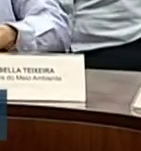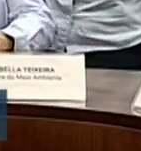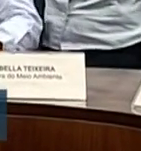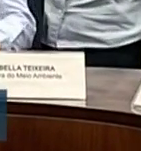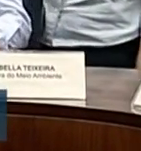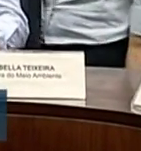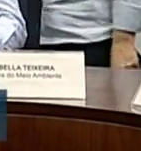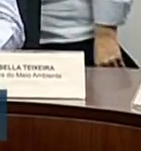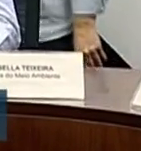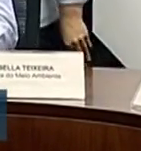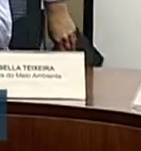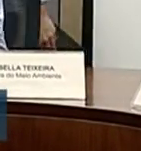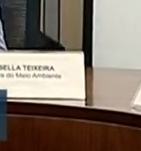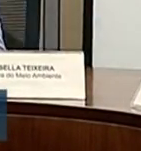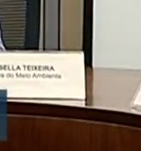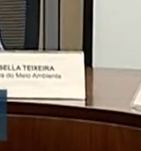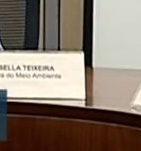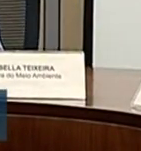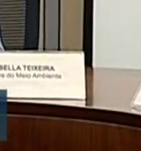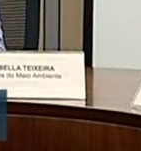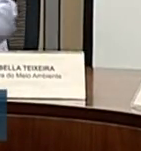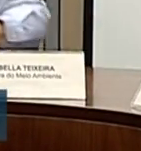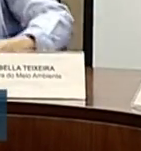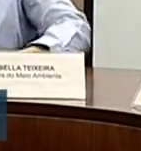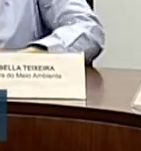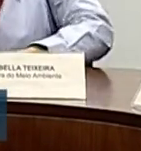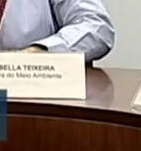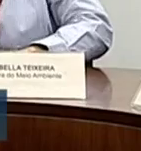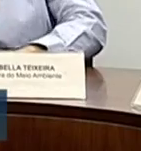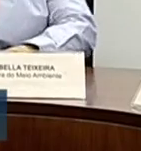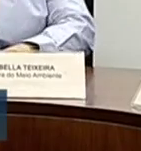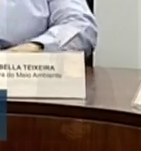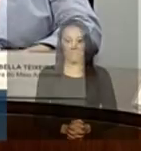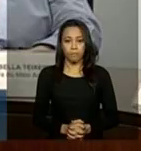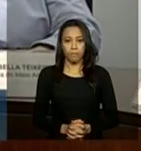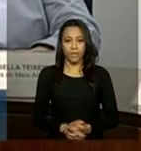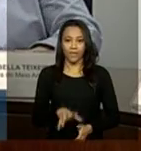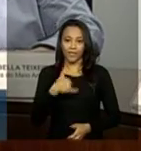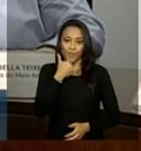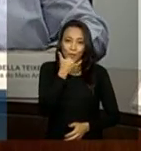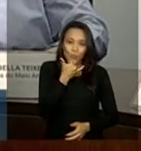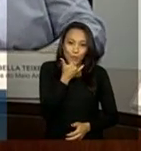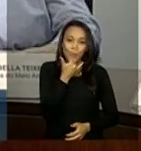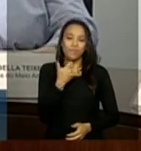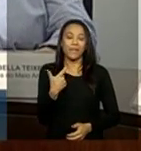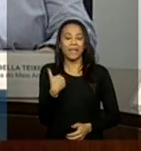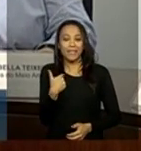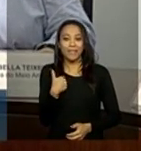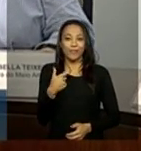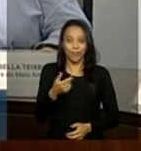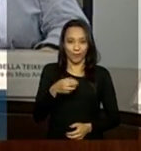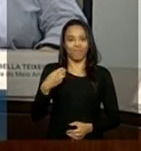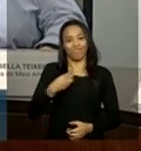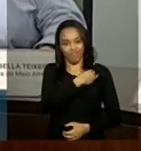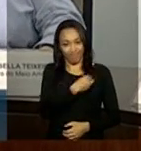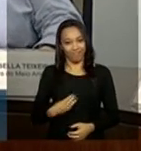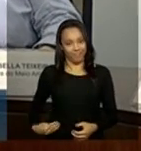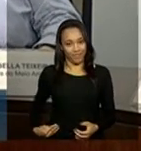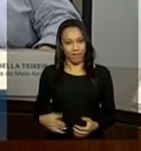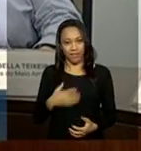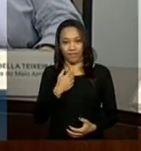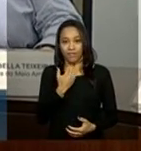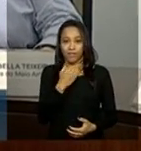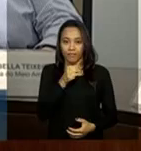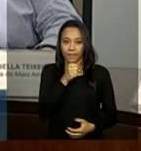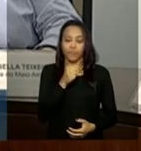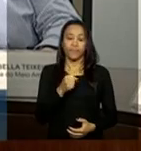Aqui, vai no meu mesmo. Desculpa aí, porque eu sou ministro da Ciência e Tecnologia, mas não estou adaptando com a tecnologia local aqui, não. Bom dia a